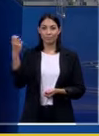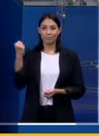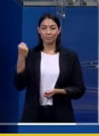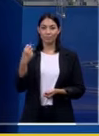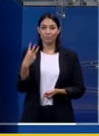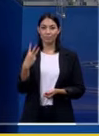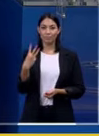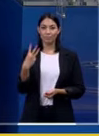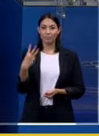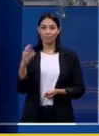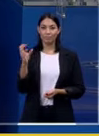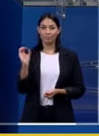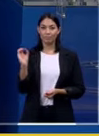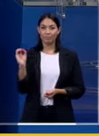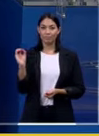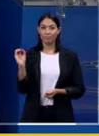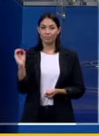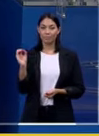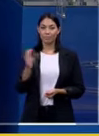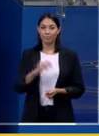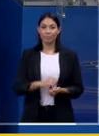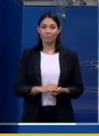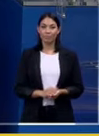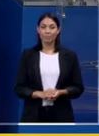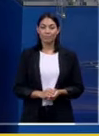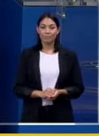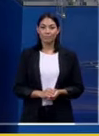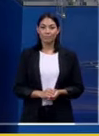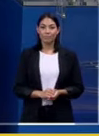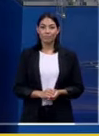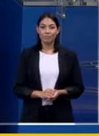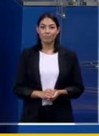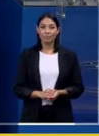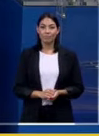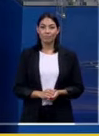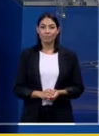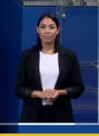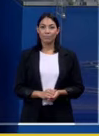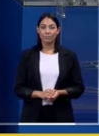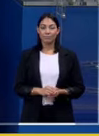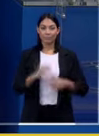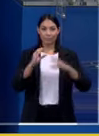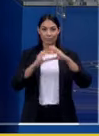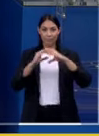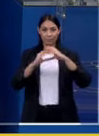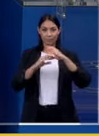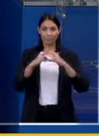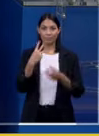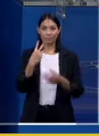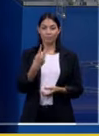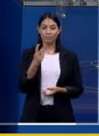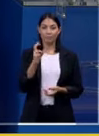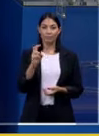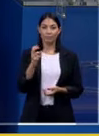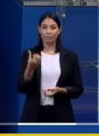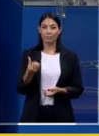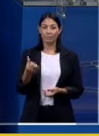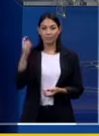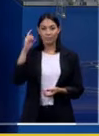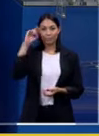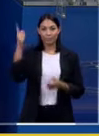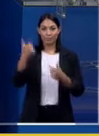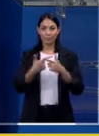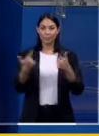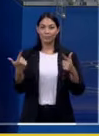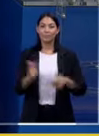número 30. Bola branca número 30. É a segunda dezena sorteada nesse concurso de número 256 do dia